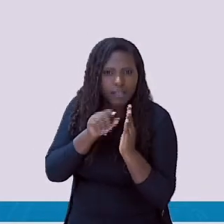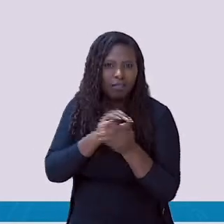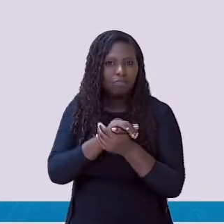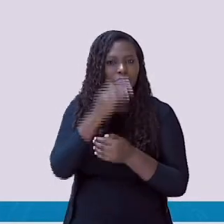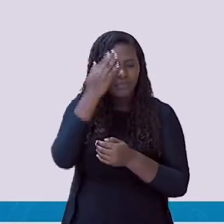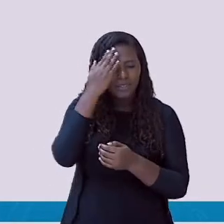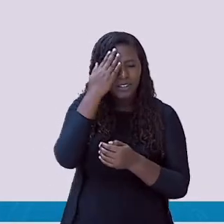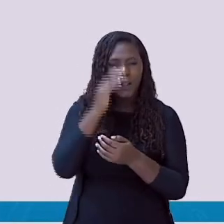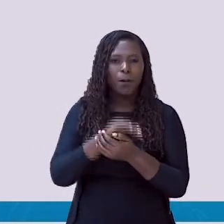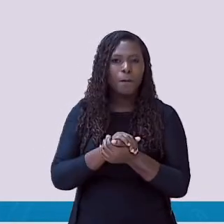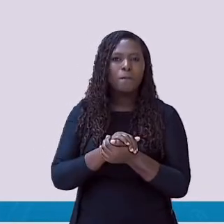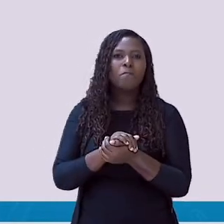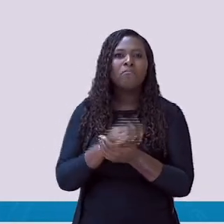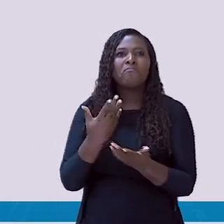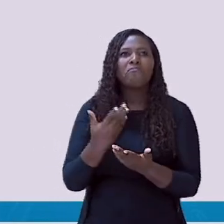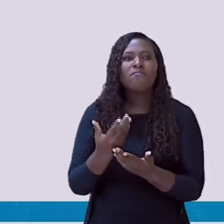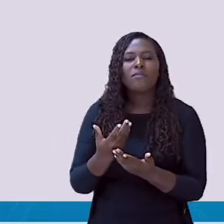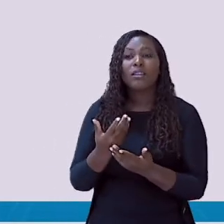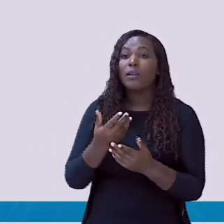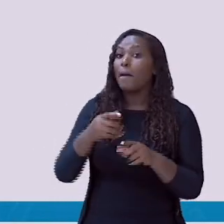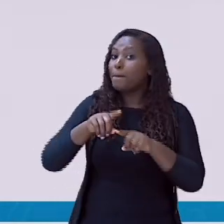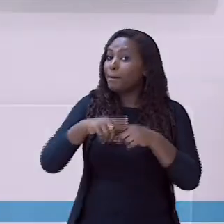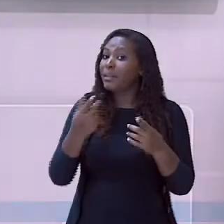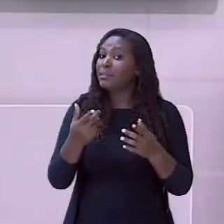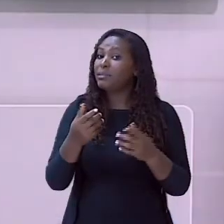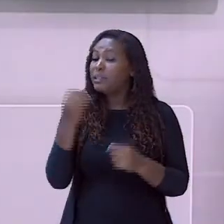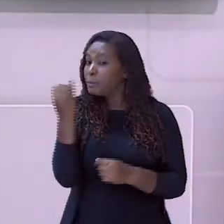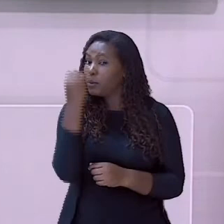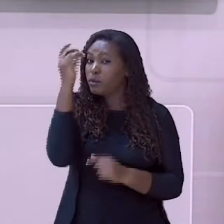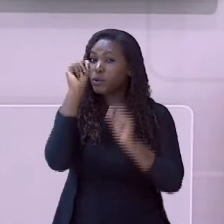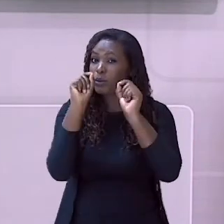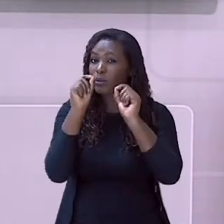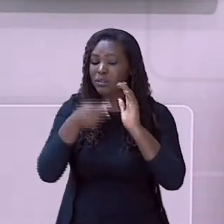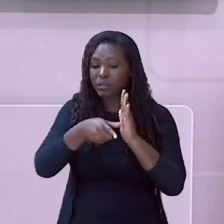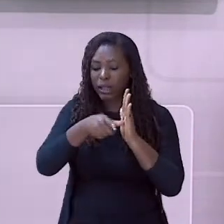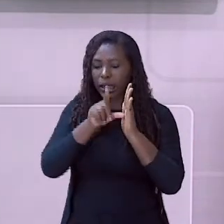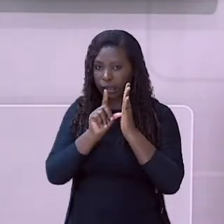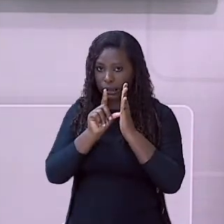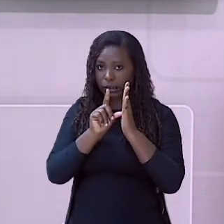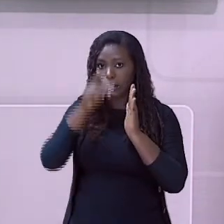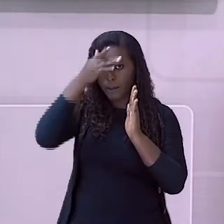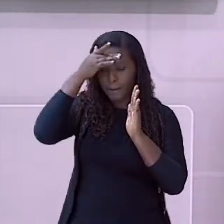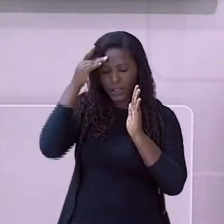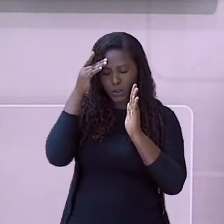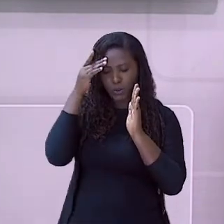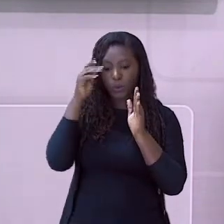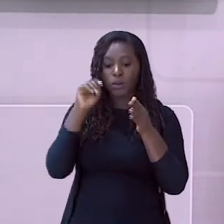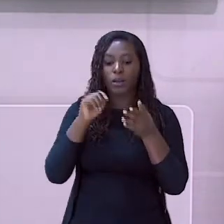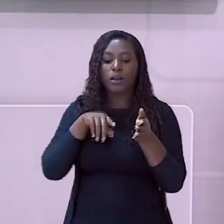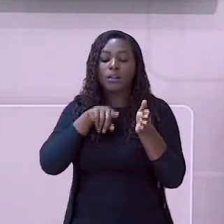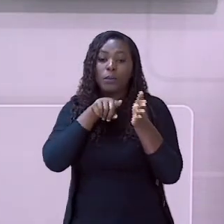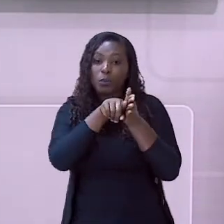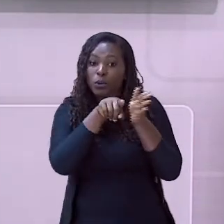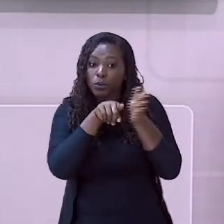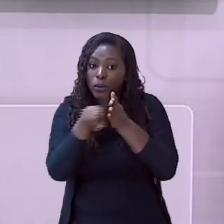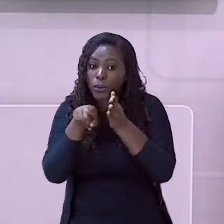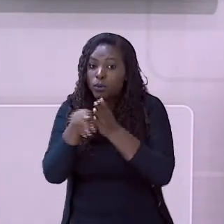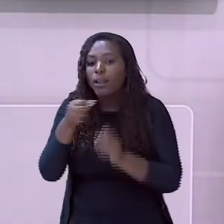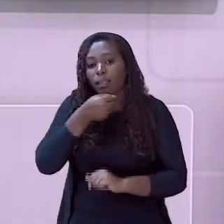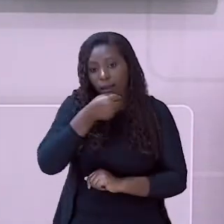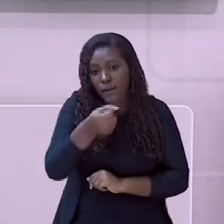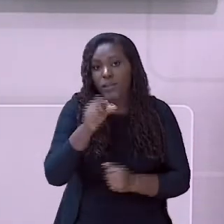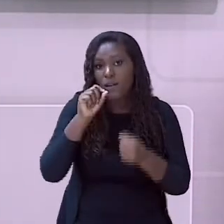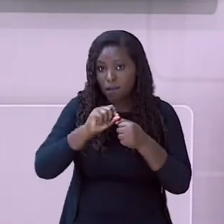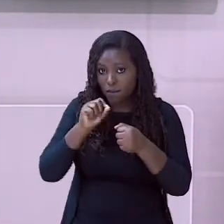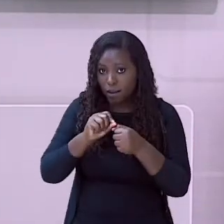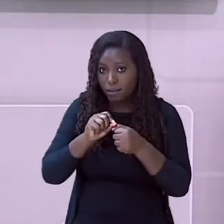que antes que o entrevistador faça essa entrevista, ele tenha pelo menos uma noção básica